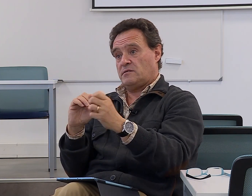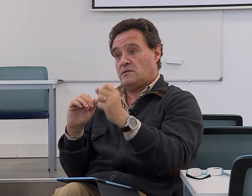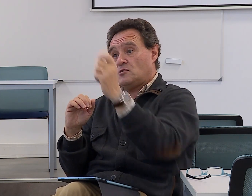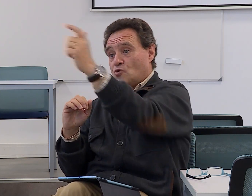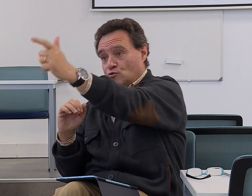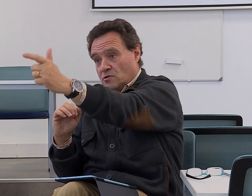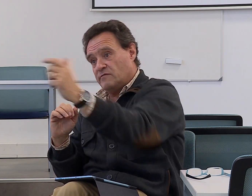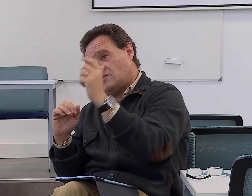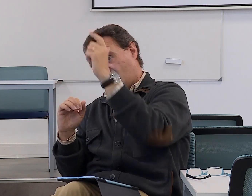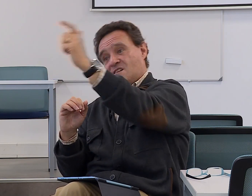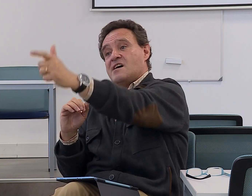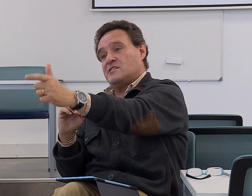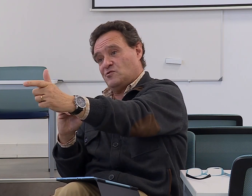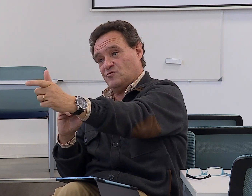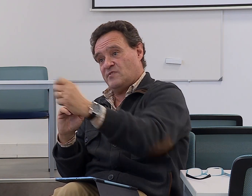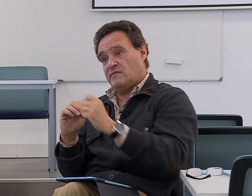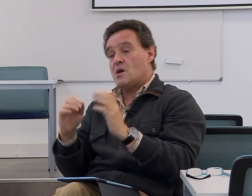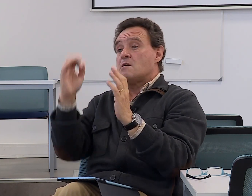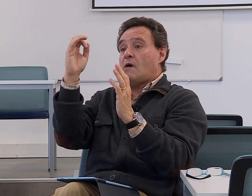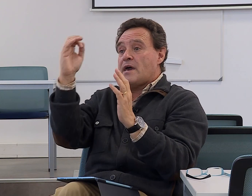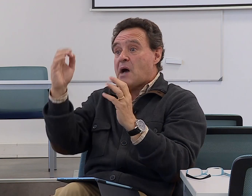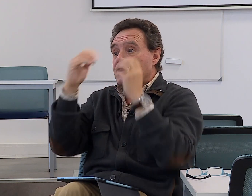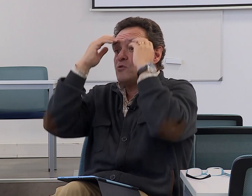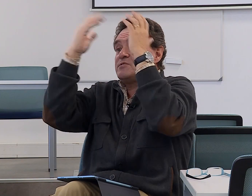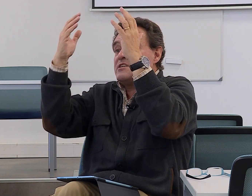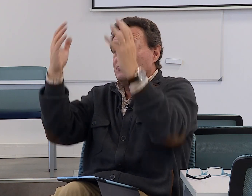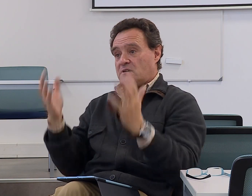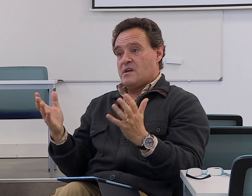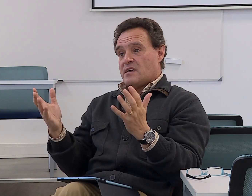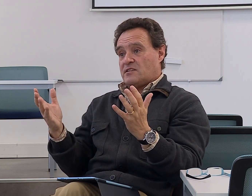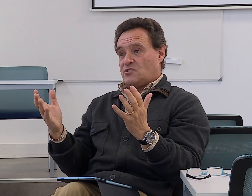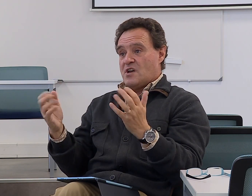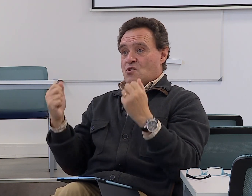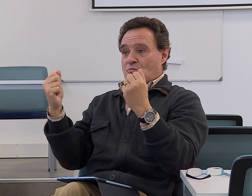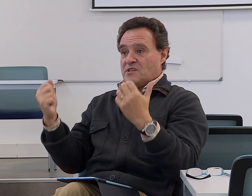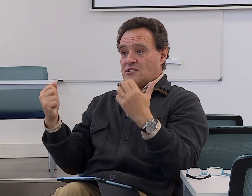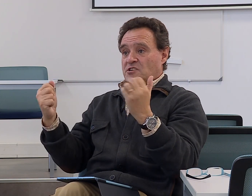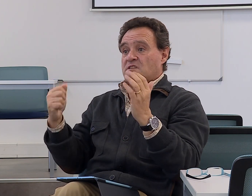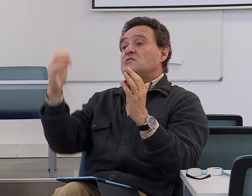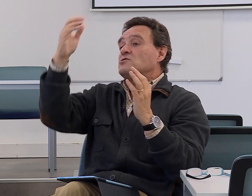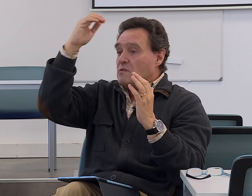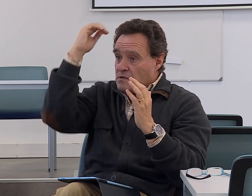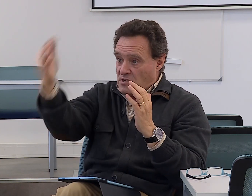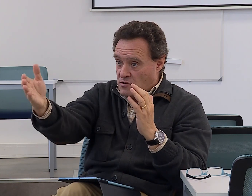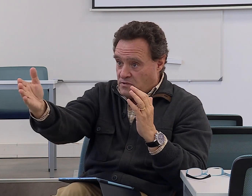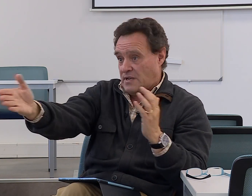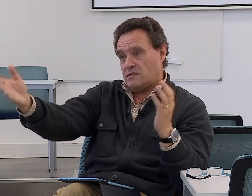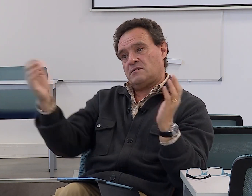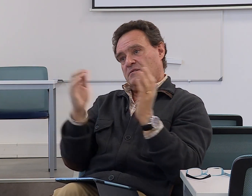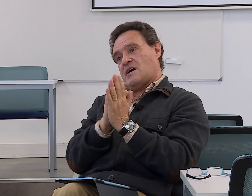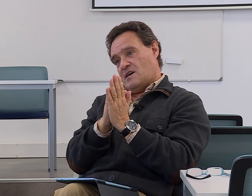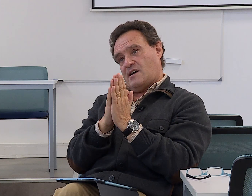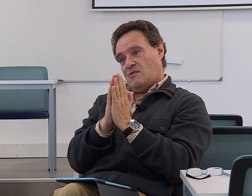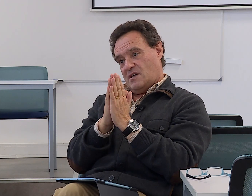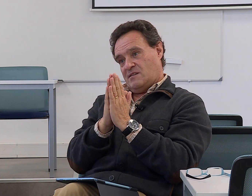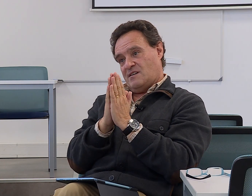Amoris Laetitia, os jovens, está aí a Christus Vivit. Qual é a marca ou o desejo que estas comunidades cristãs sejam santas?